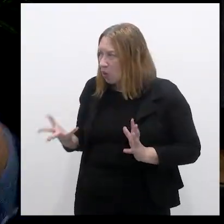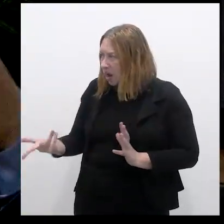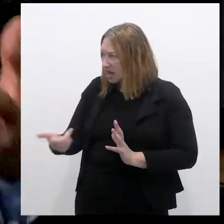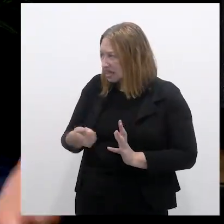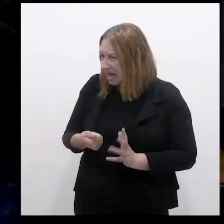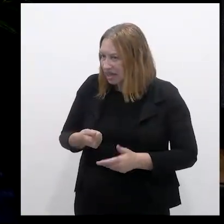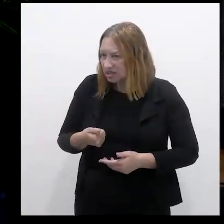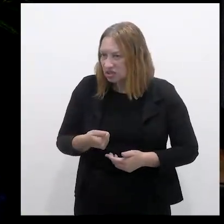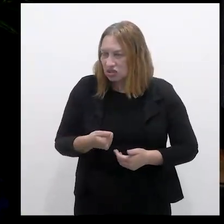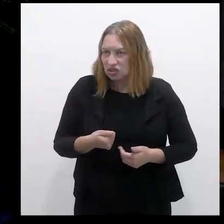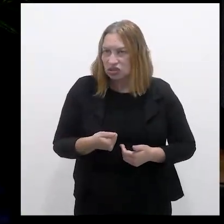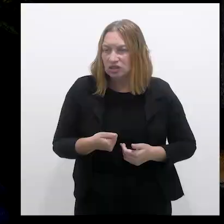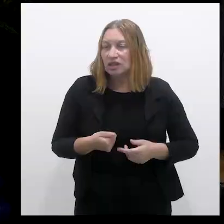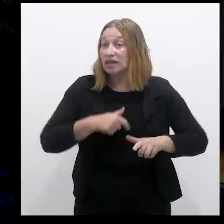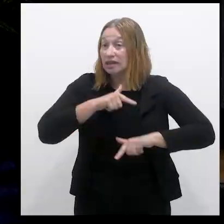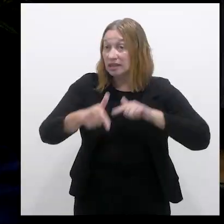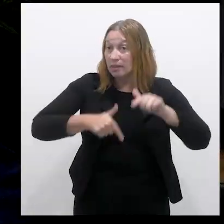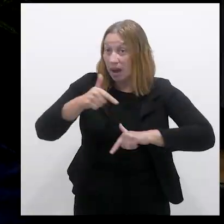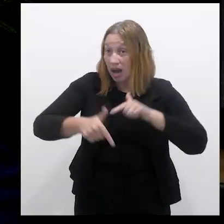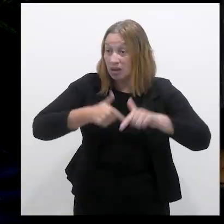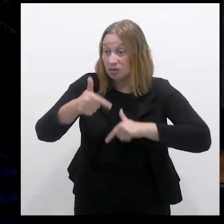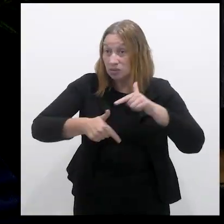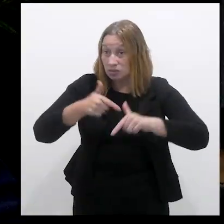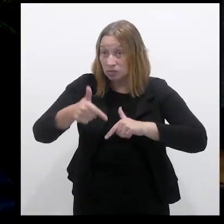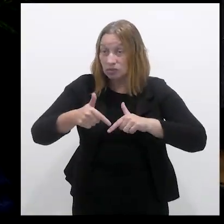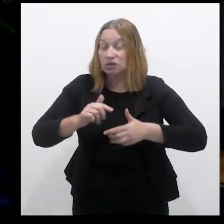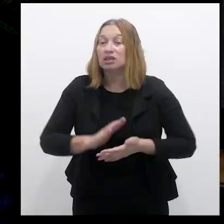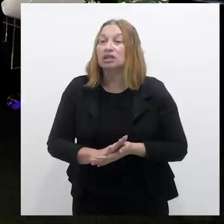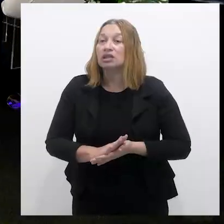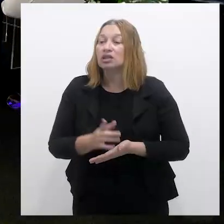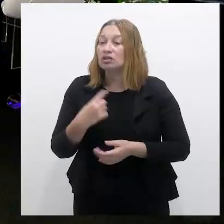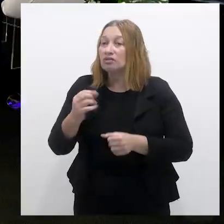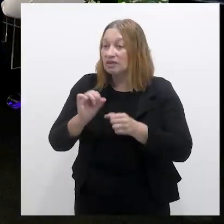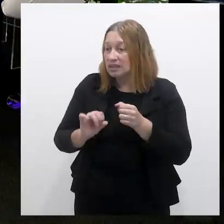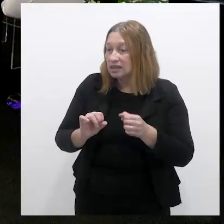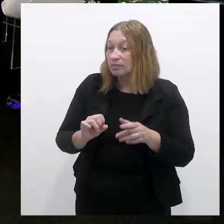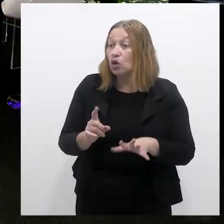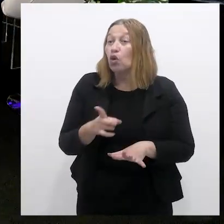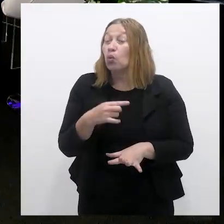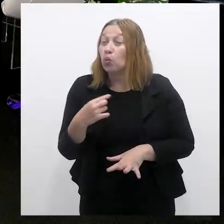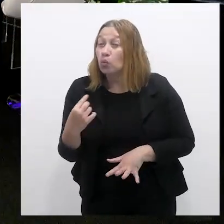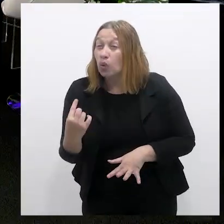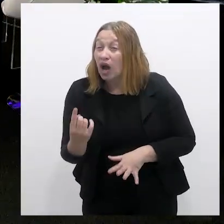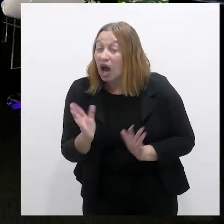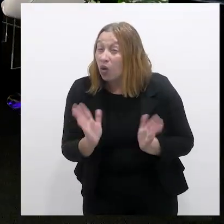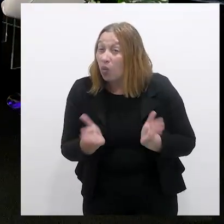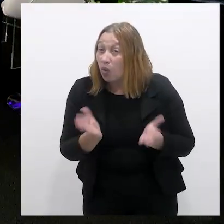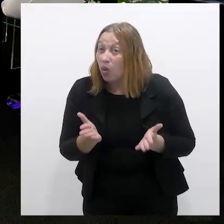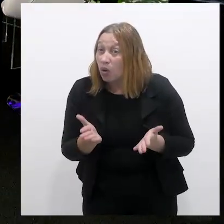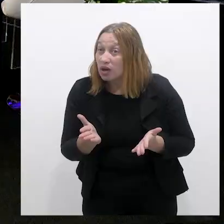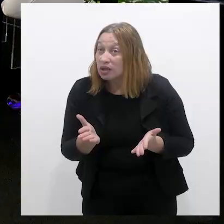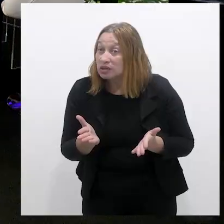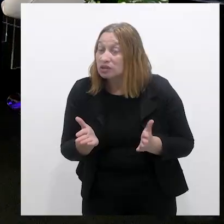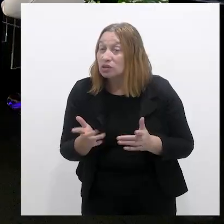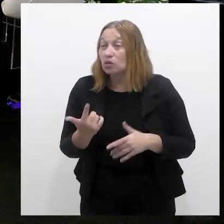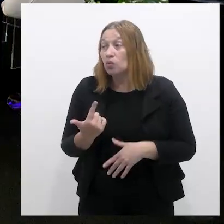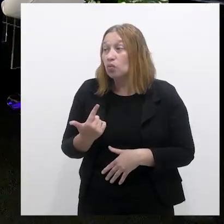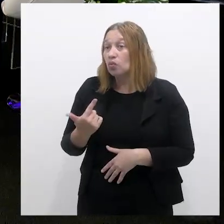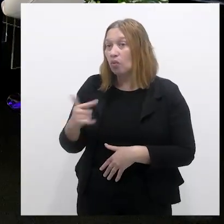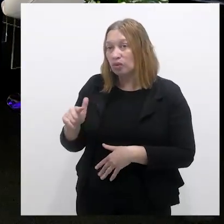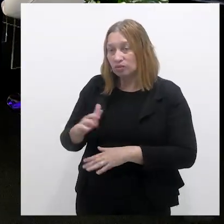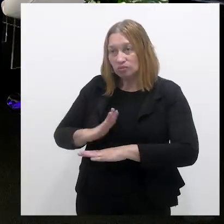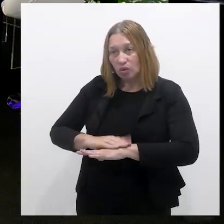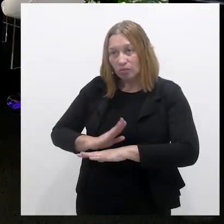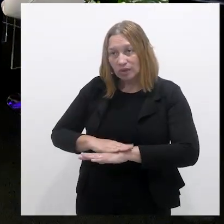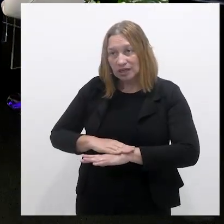levar qualidade naquele trabalho Sim. que a gente faz. Agora, o